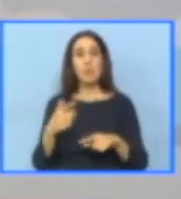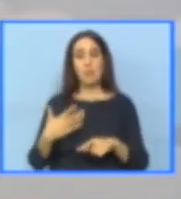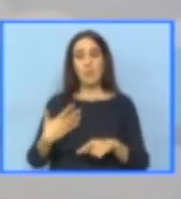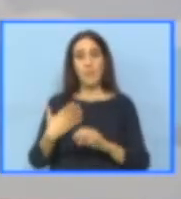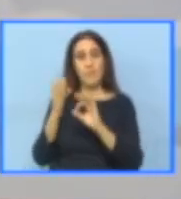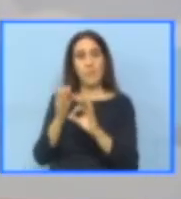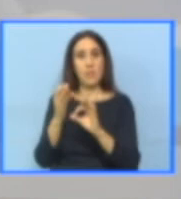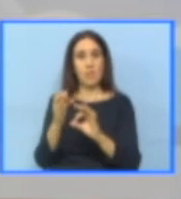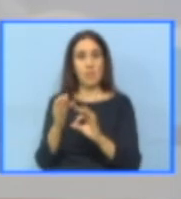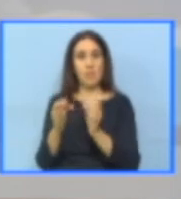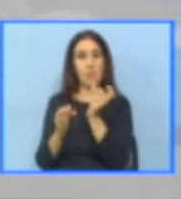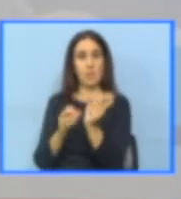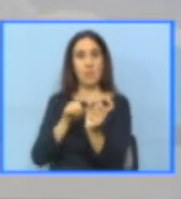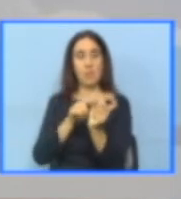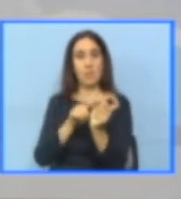poderia utilizar